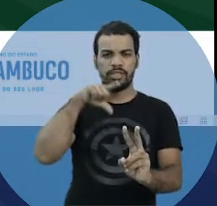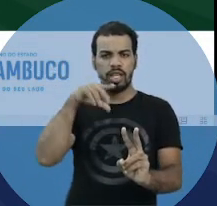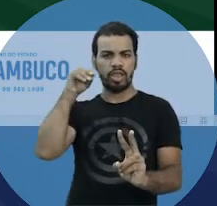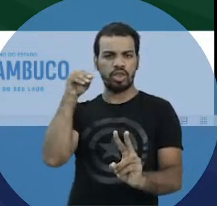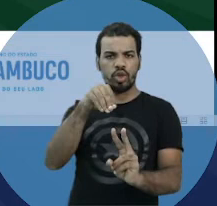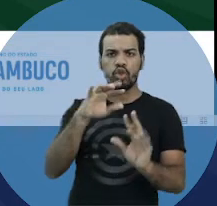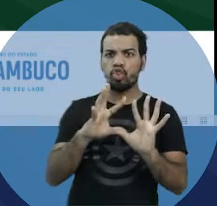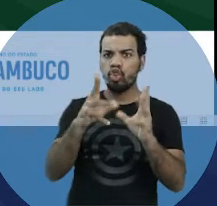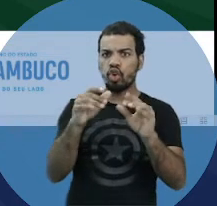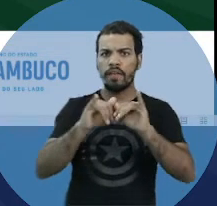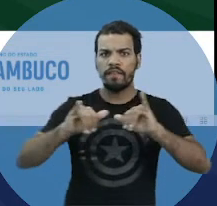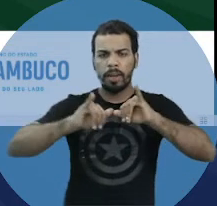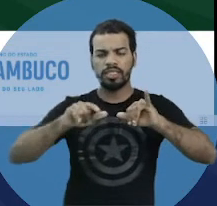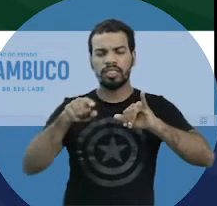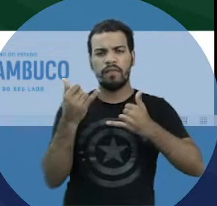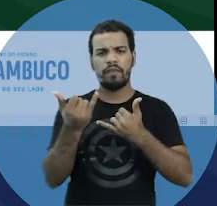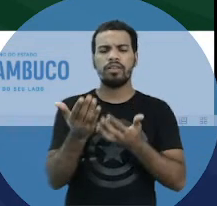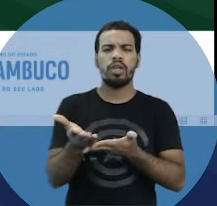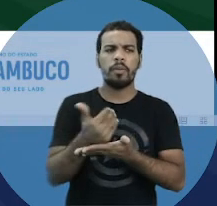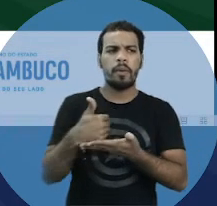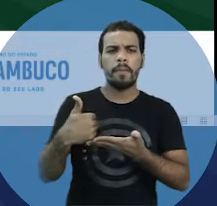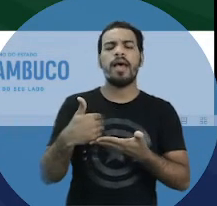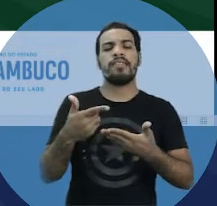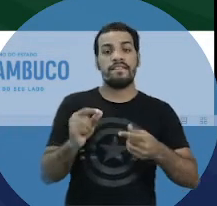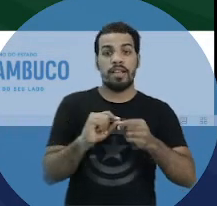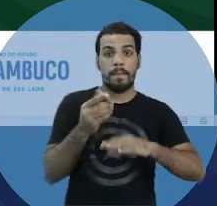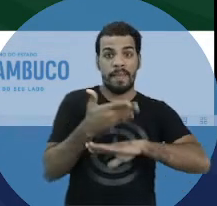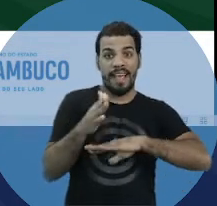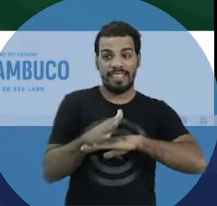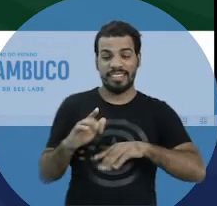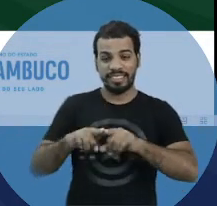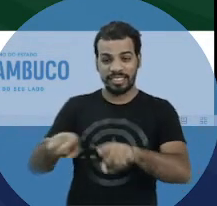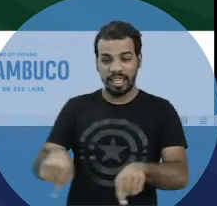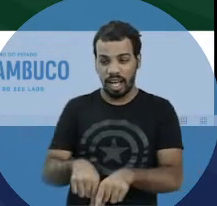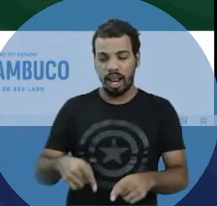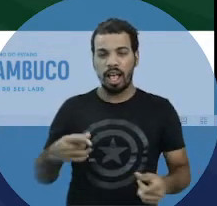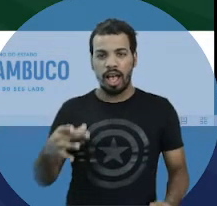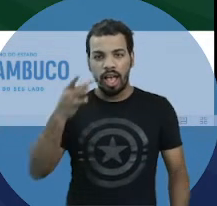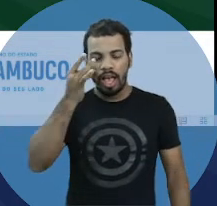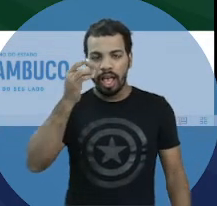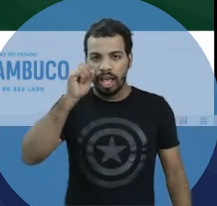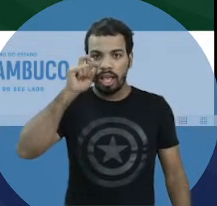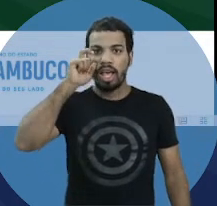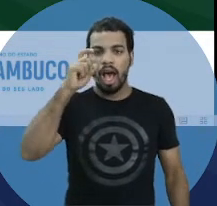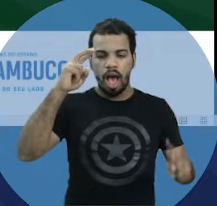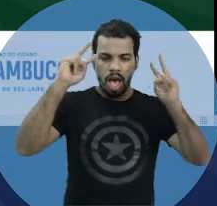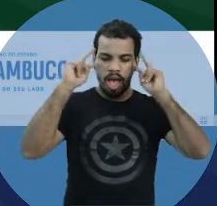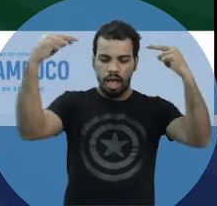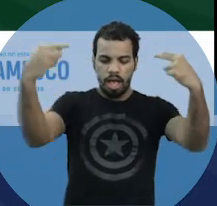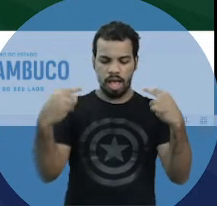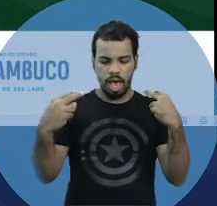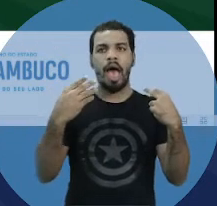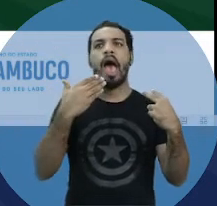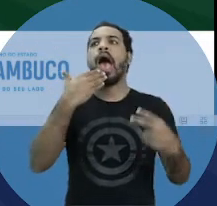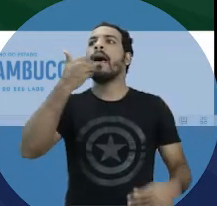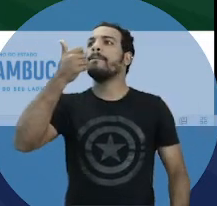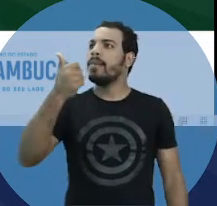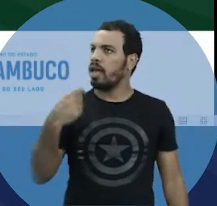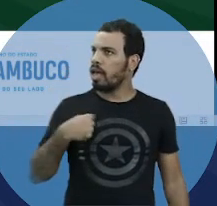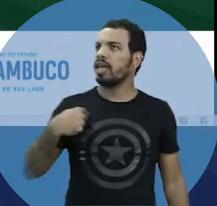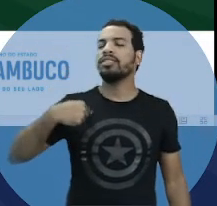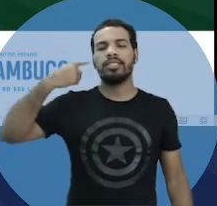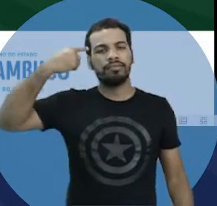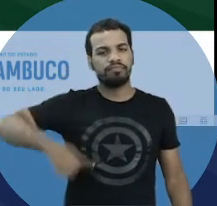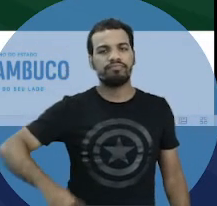fazia essa parte prática, muitas vezes na sala, entre eles começam a se enxergar melhor, porque às vezes ali no dia a dia, eles